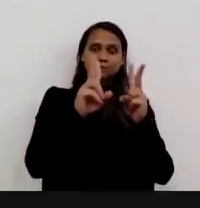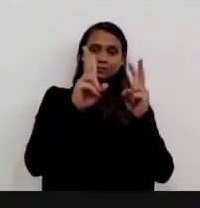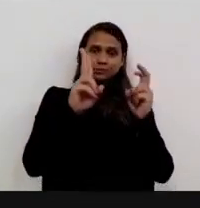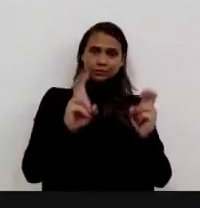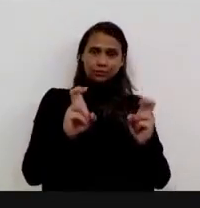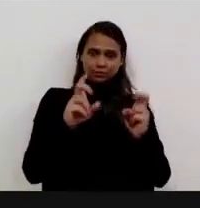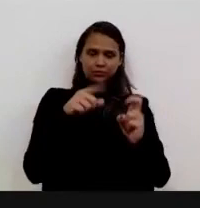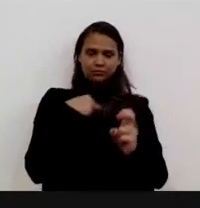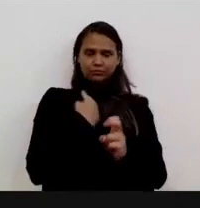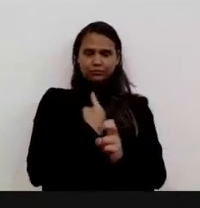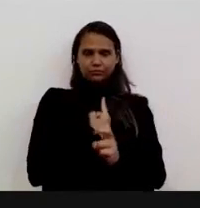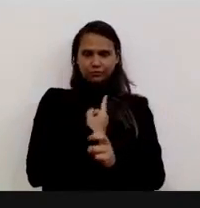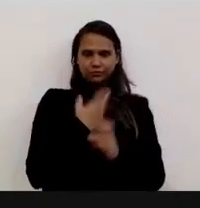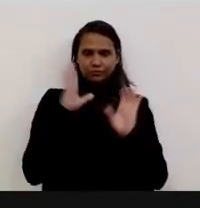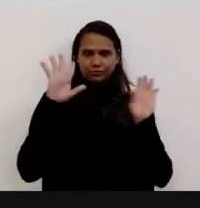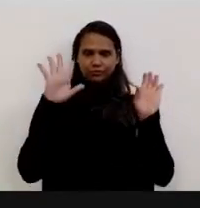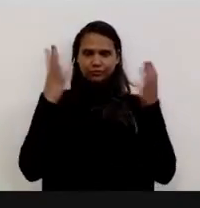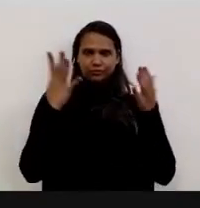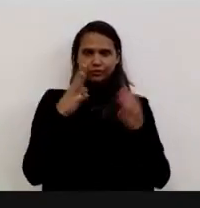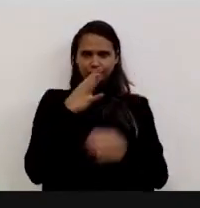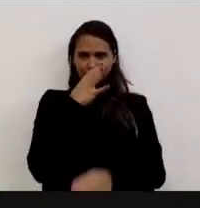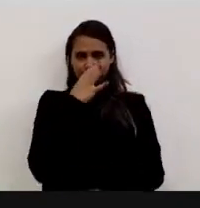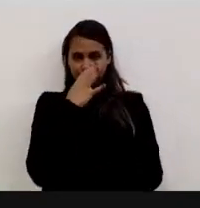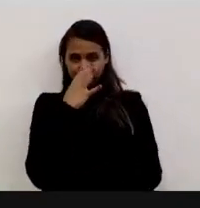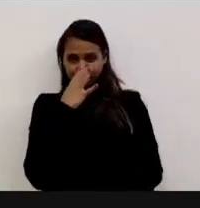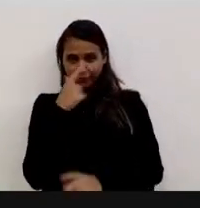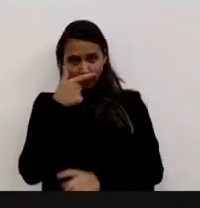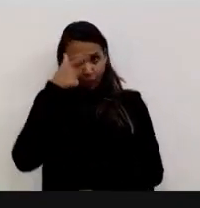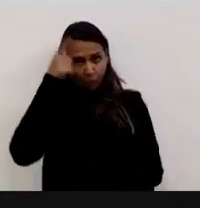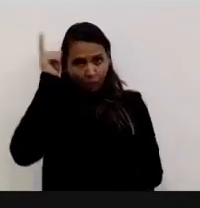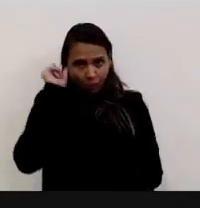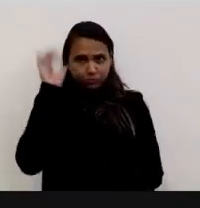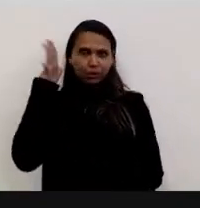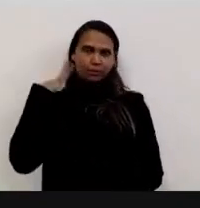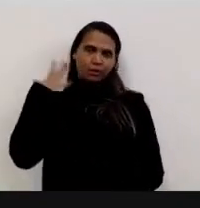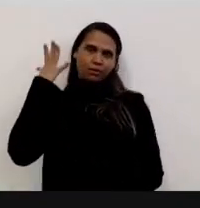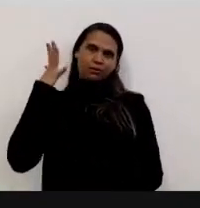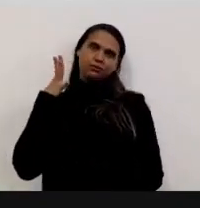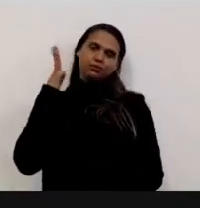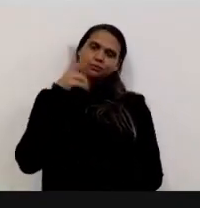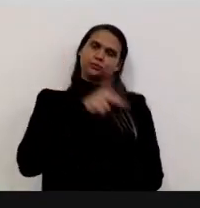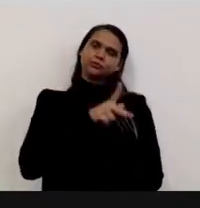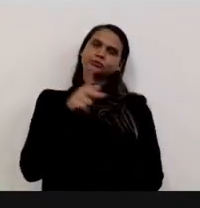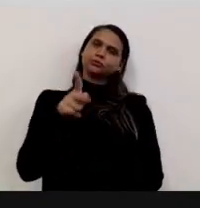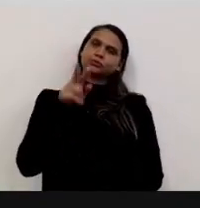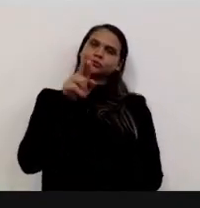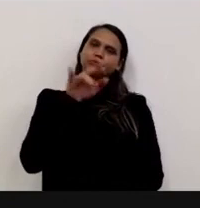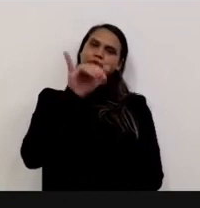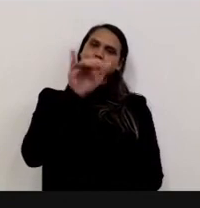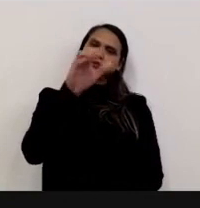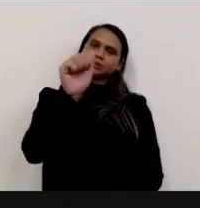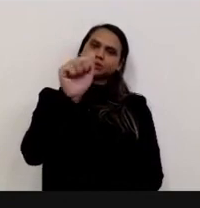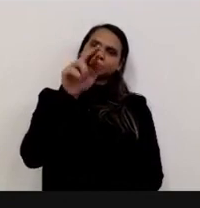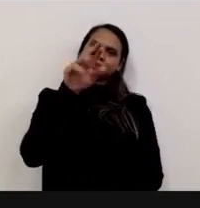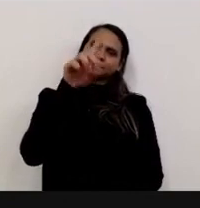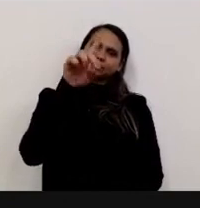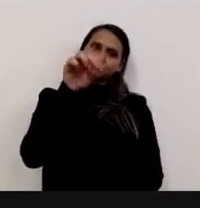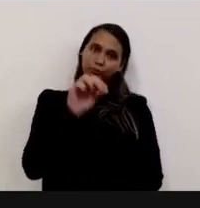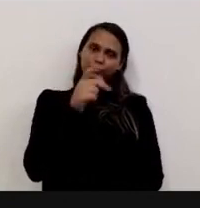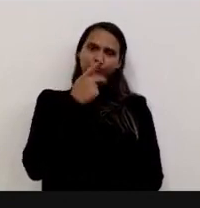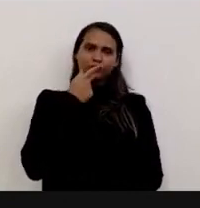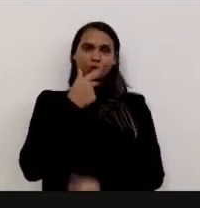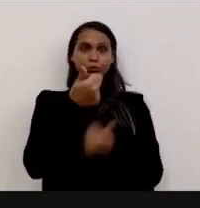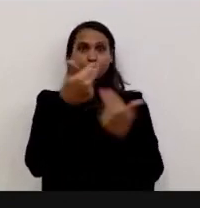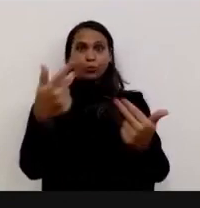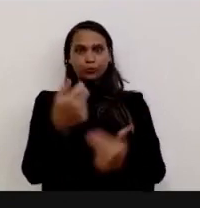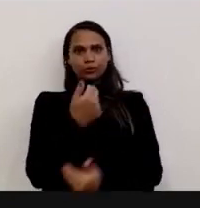da nossa jornada. Quem assistiu ontem à palestra do professor Ricardo Ackel, né, que veio falar de inovação,